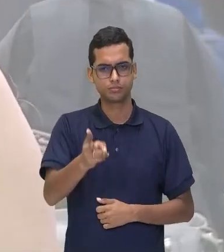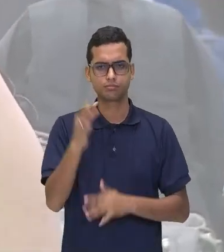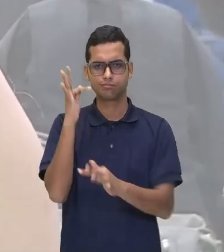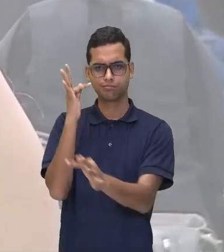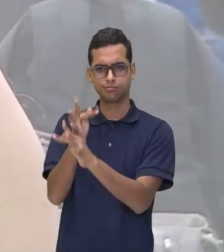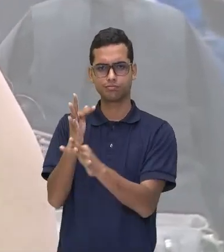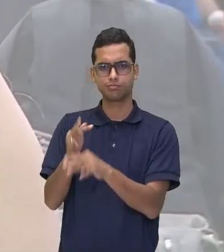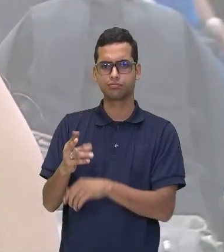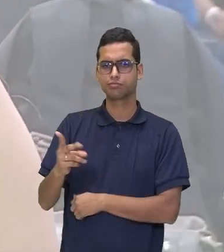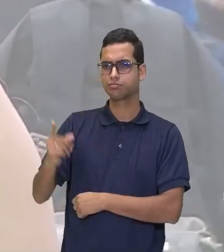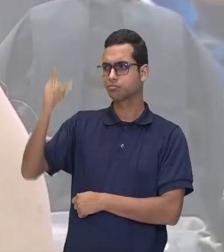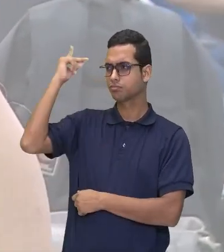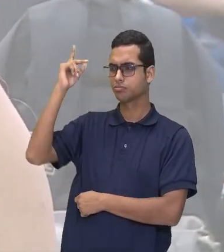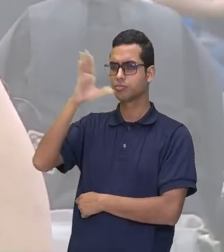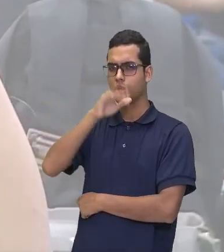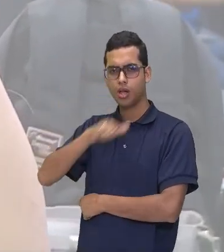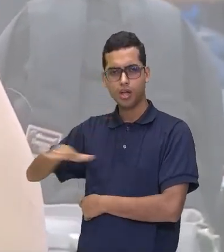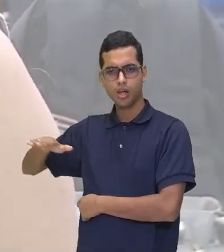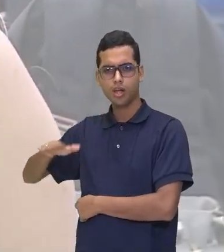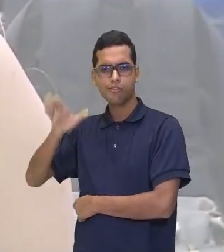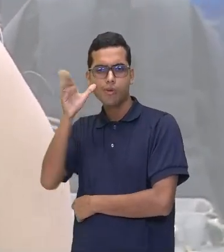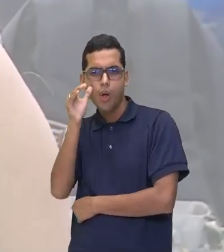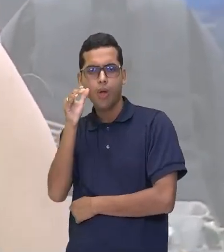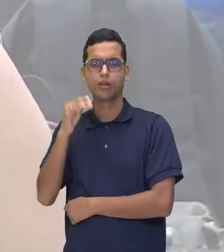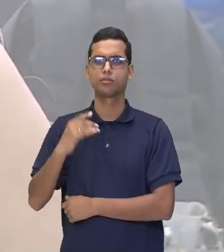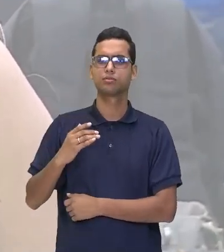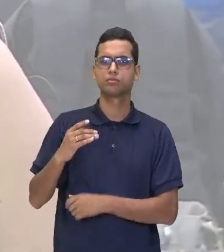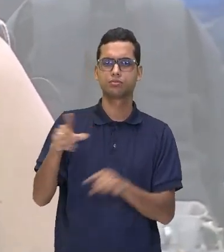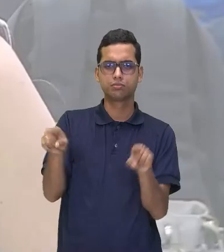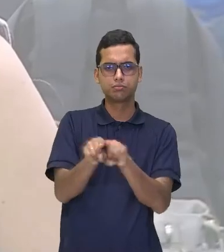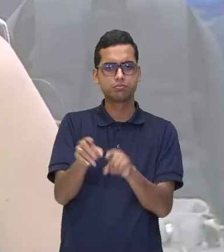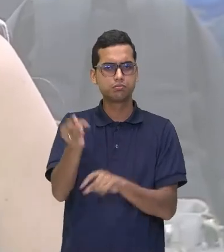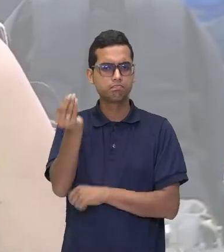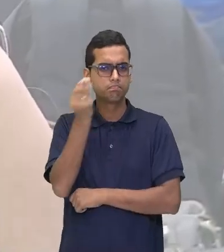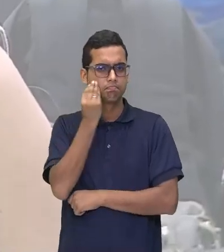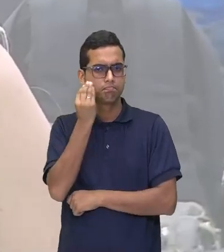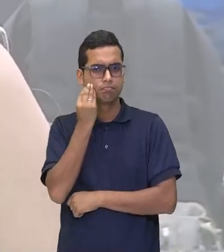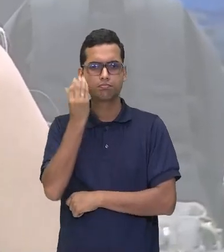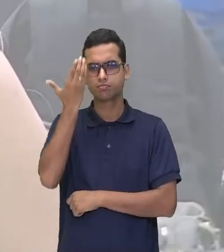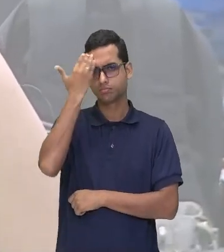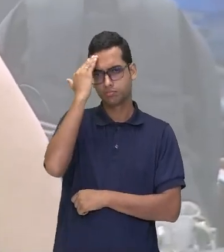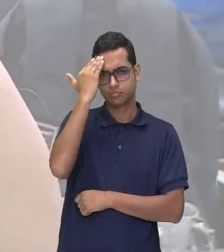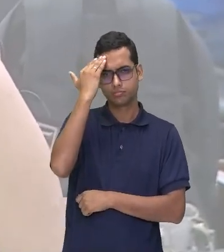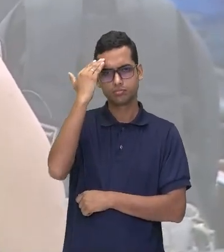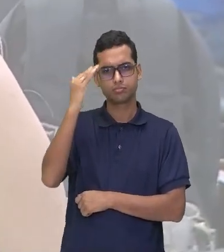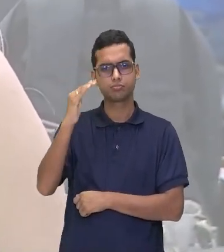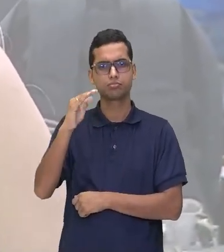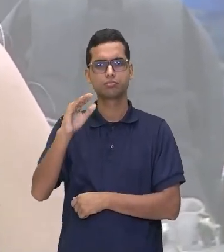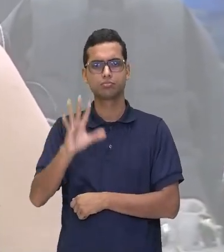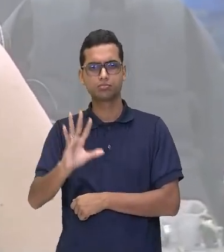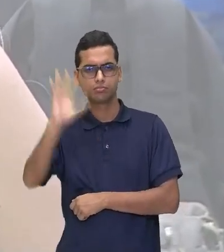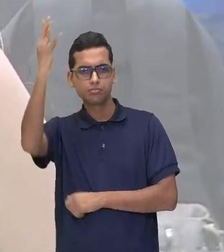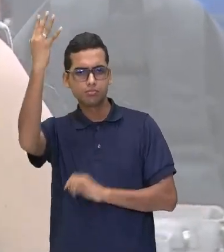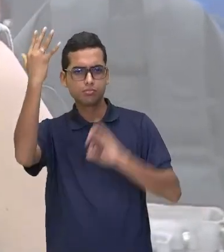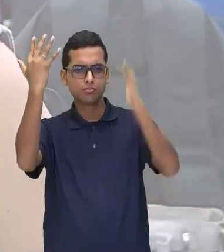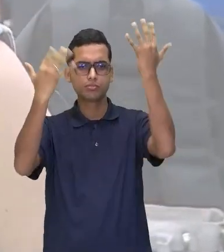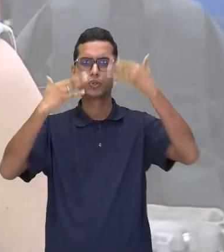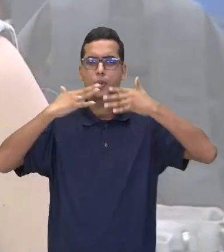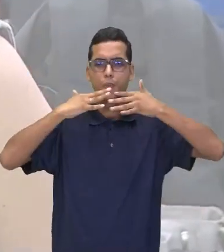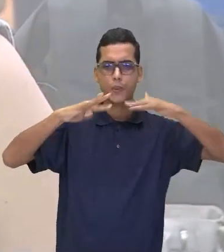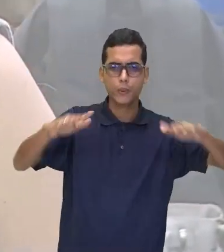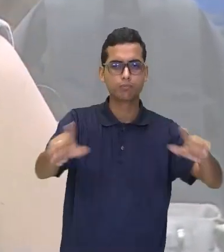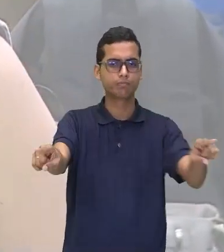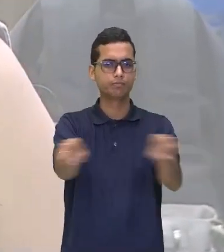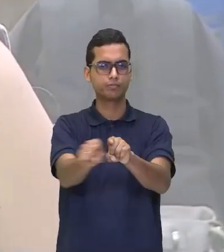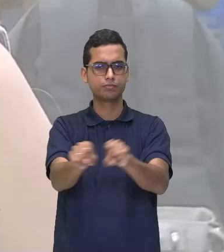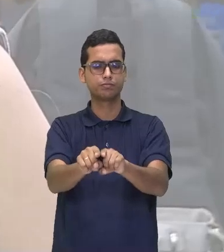Desde muito pequena, porque eu sempre fui muito curiosa. Eu tentei, assim, entender sobre esses fenômenos, né, naturais. E eu também sempre